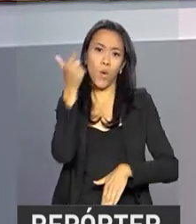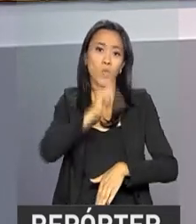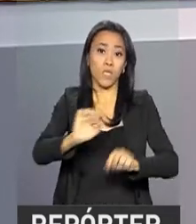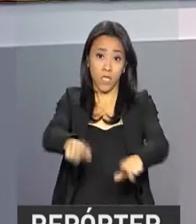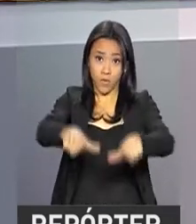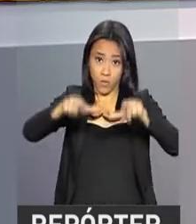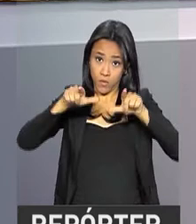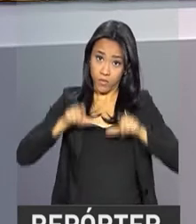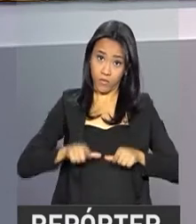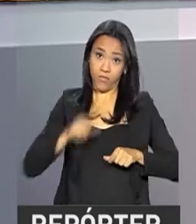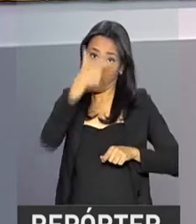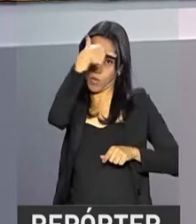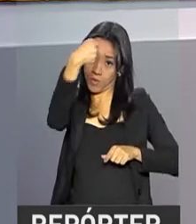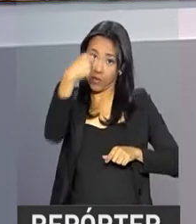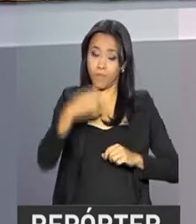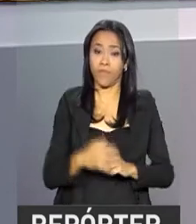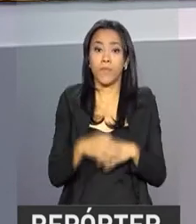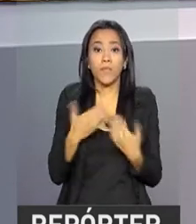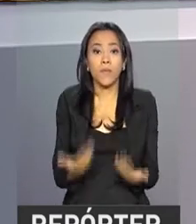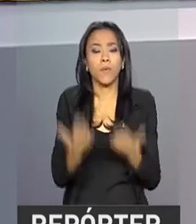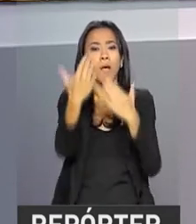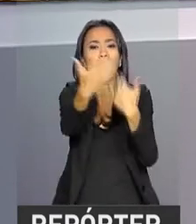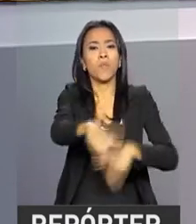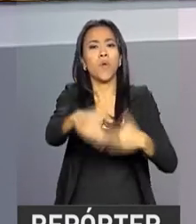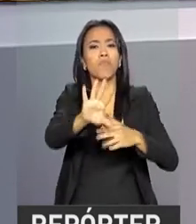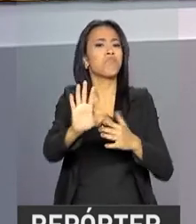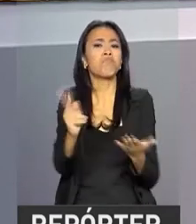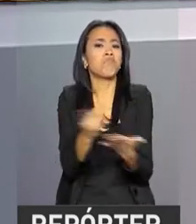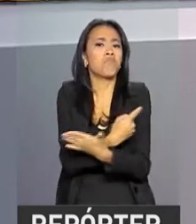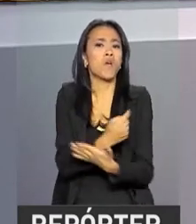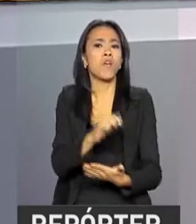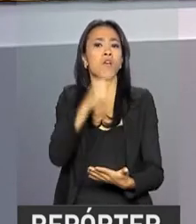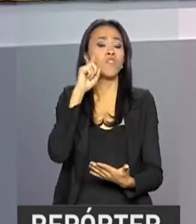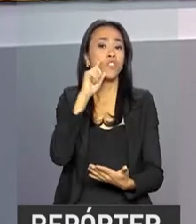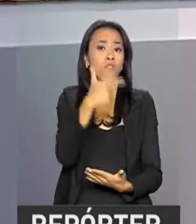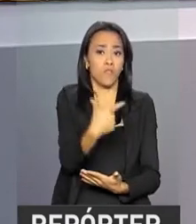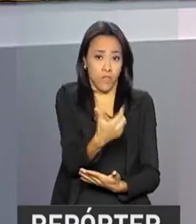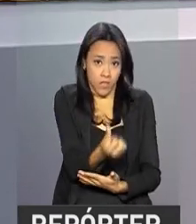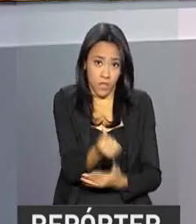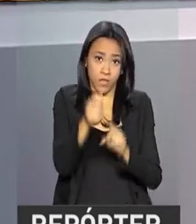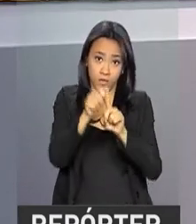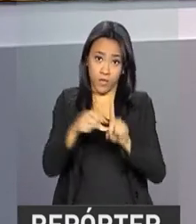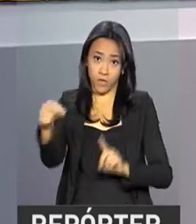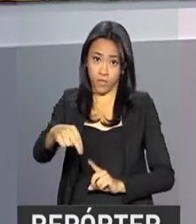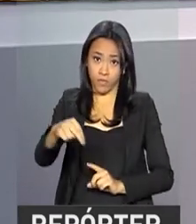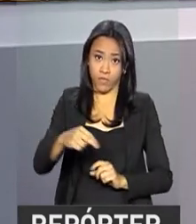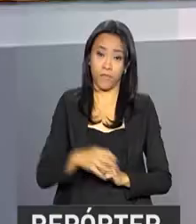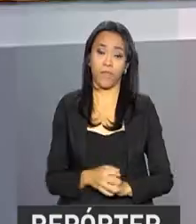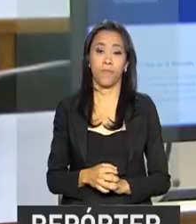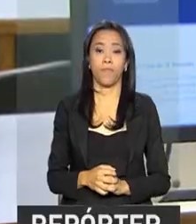do diploma de graduação. A prova vai ocorrer no dia 26 de novembro.